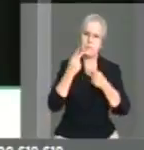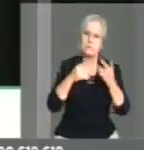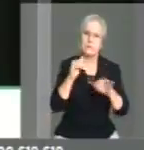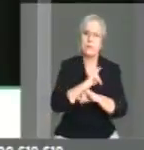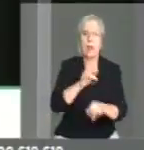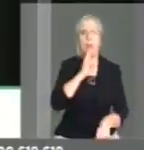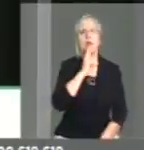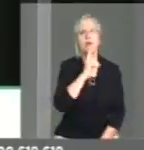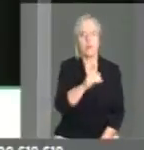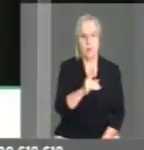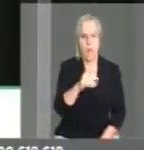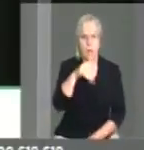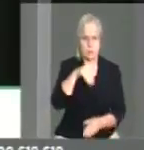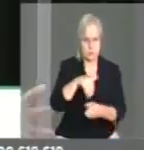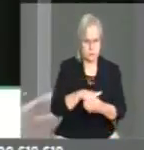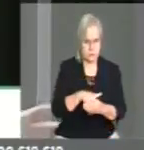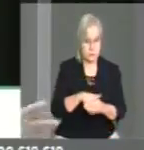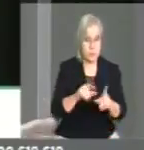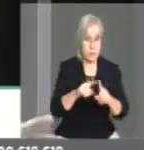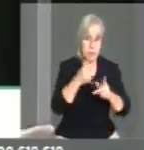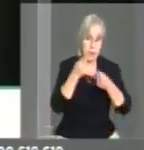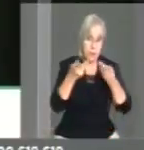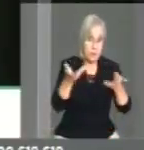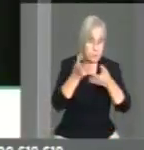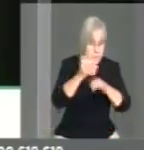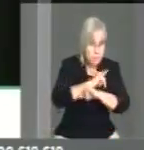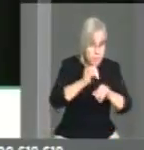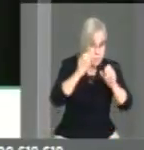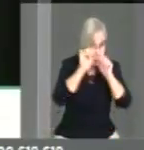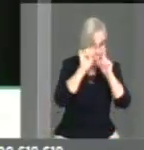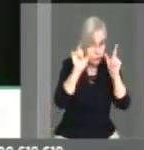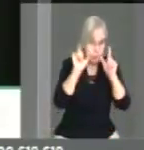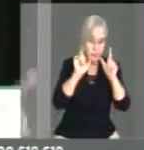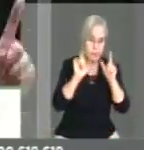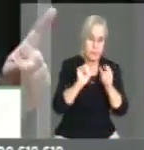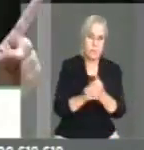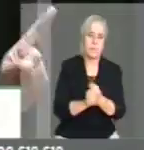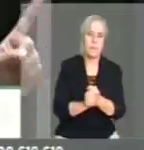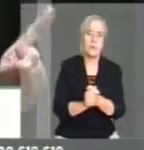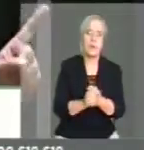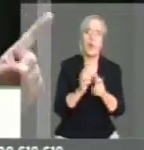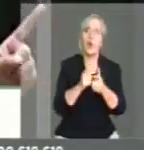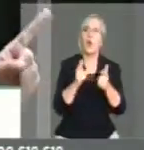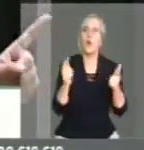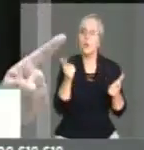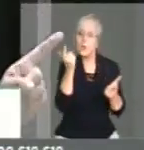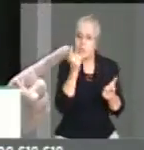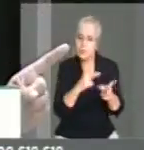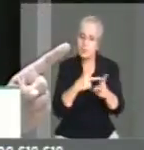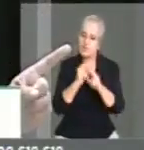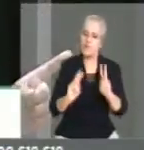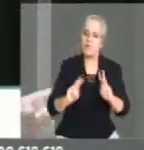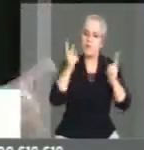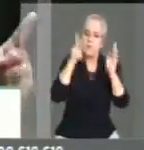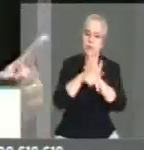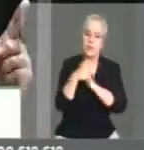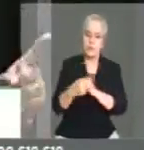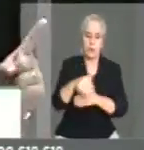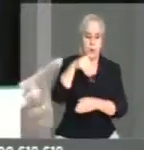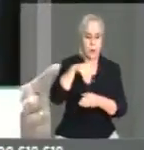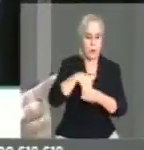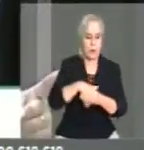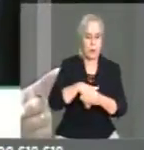resultado da eleição. Mas eu quero dar só um alerta muito importante. O grande vencedor dessa eleição